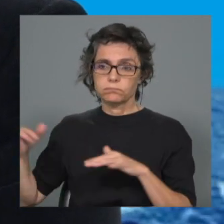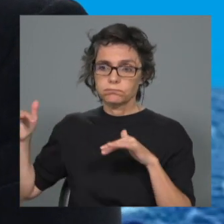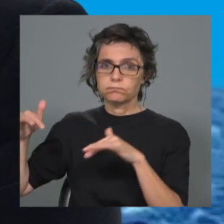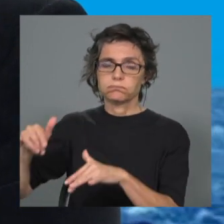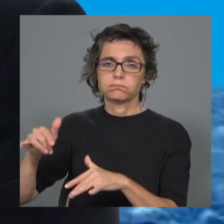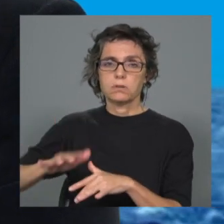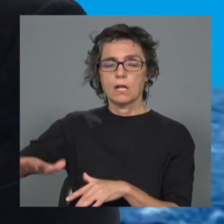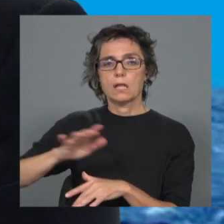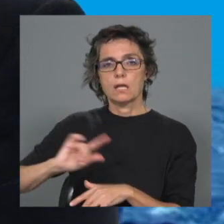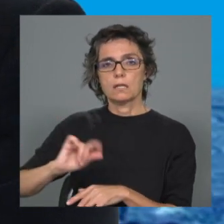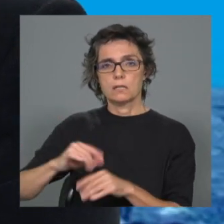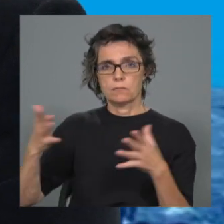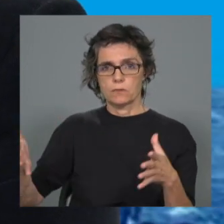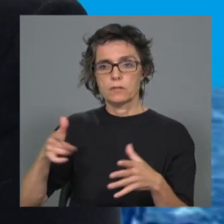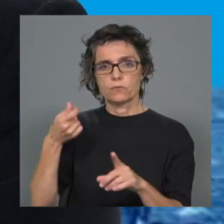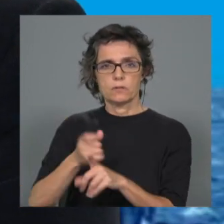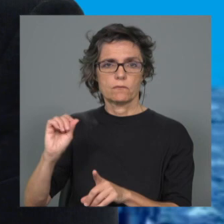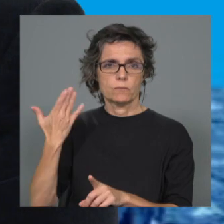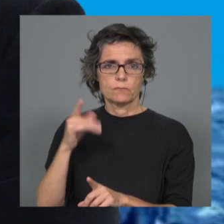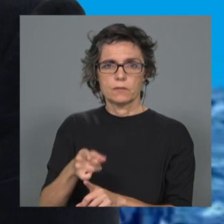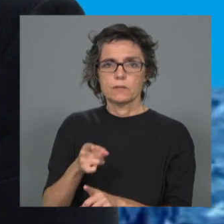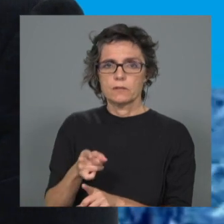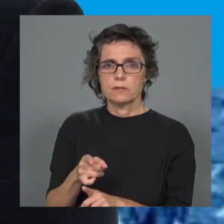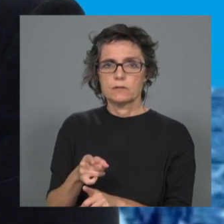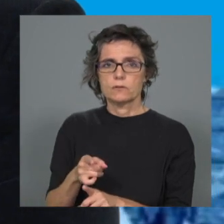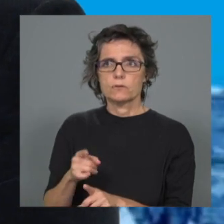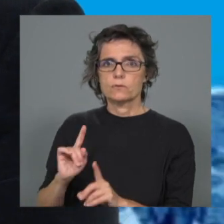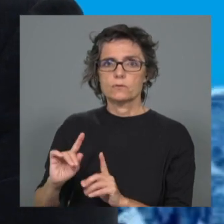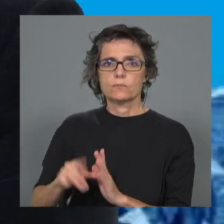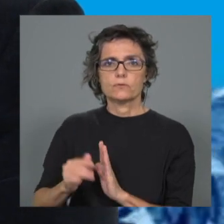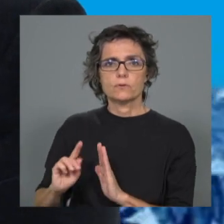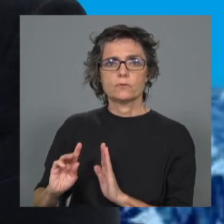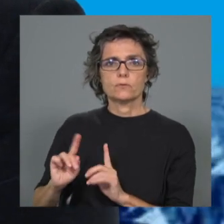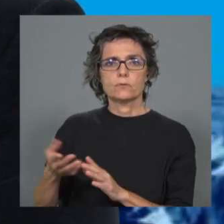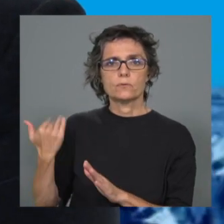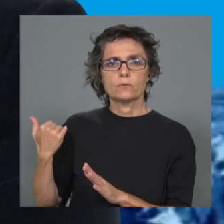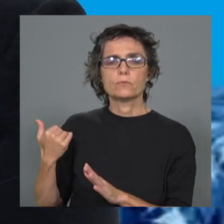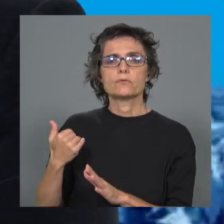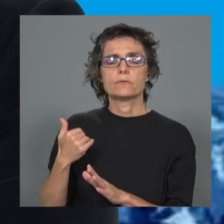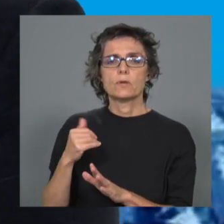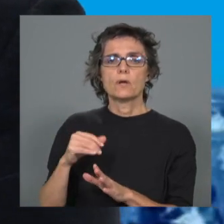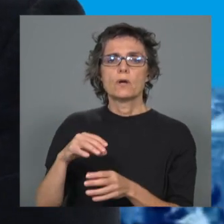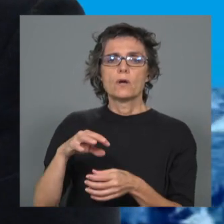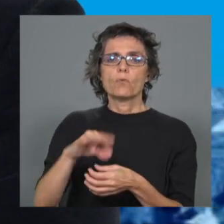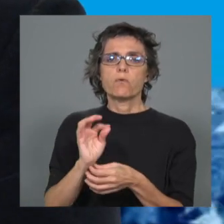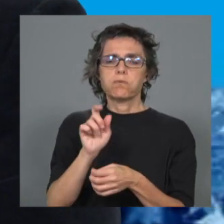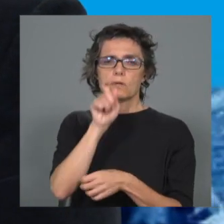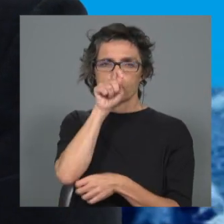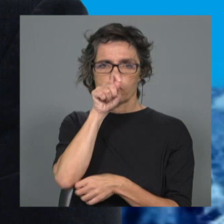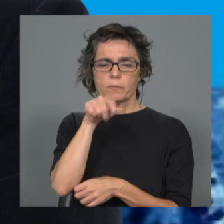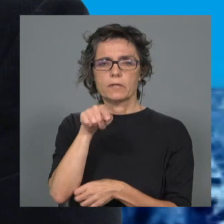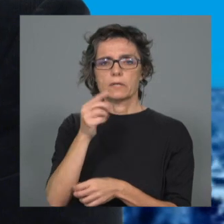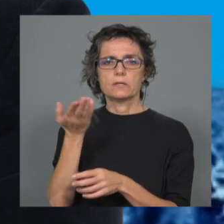Grande Lisboa. Foi esse o desafio. Foi um projeto que iniciámos juntamente com a Fundação Calouste Gulbenkian,